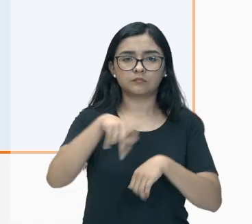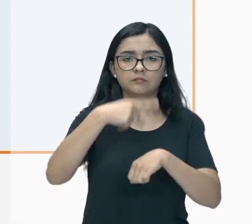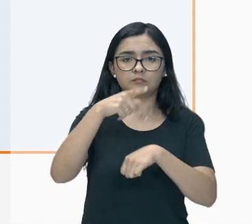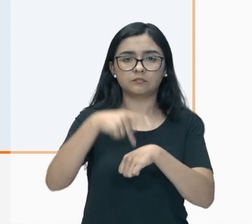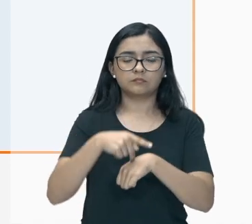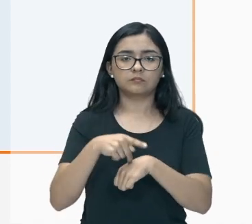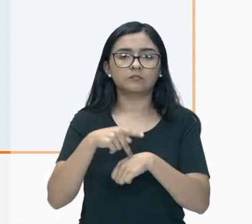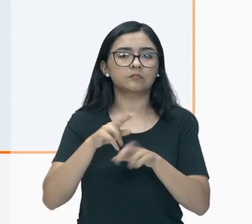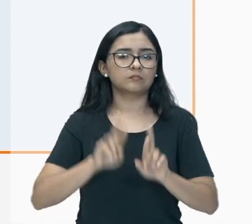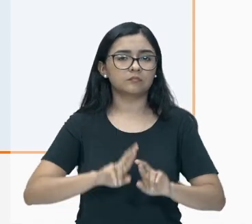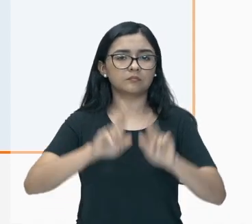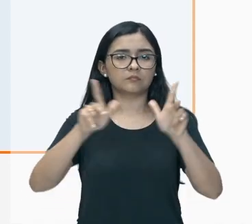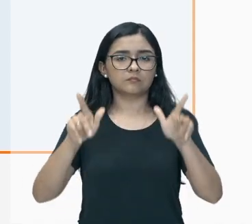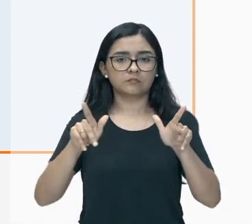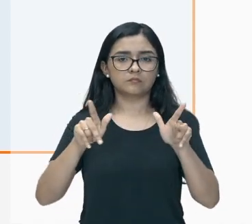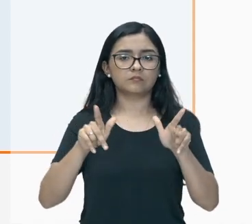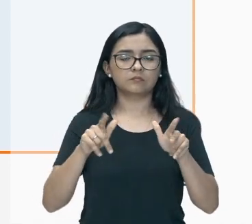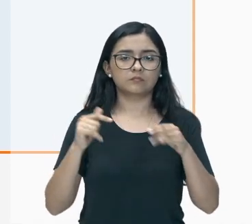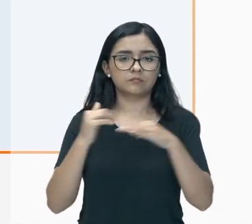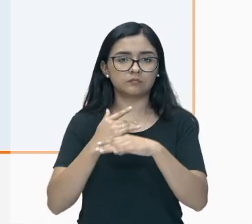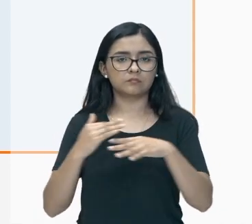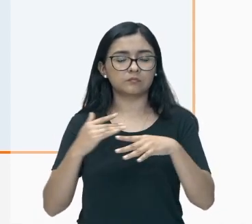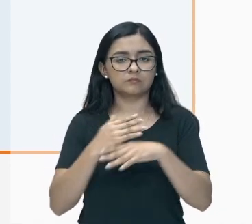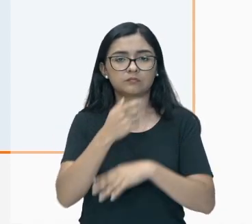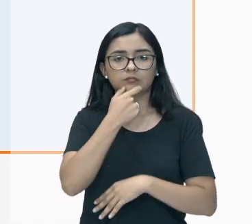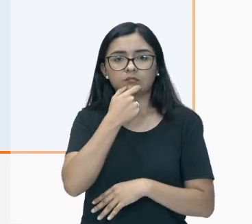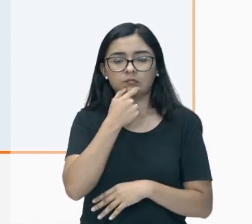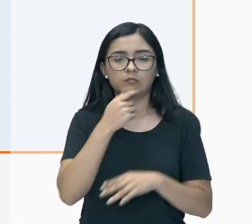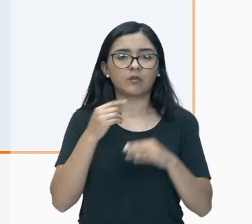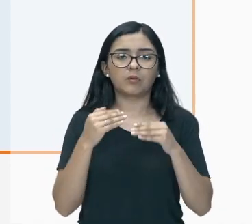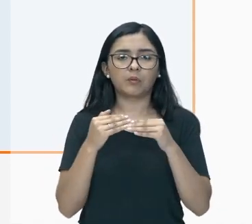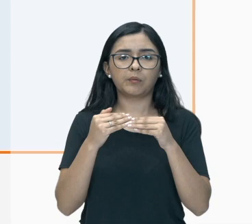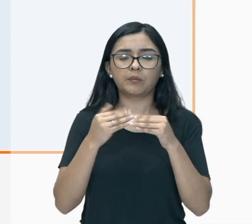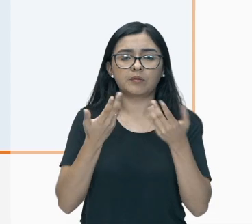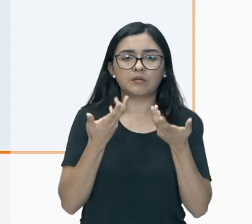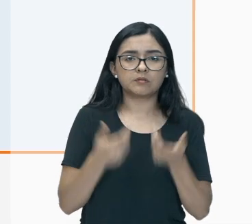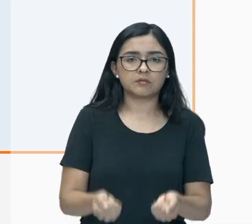da metrópole. Aqueles que não concordavam com